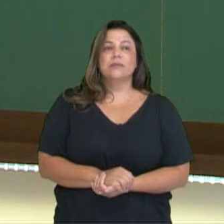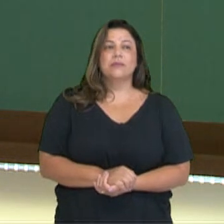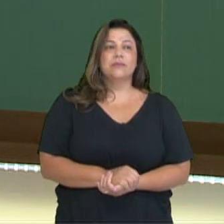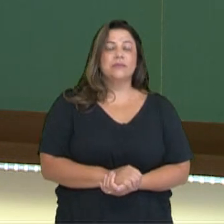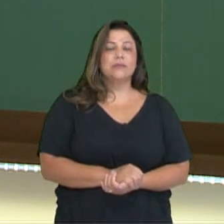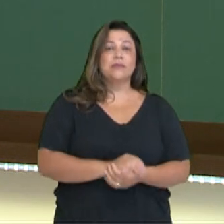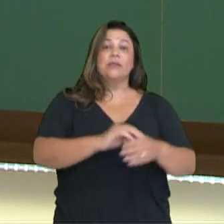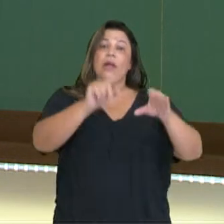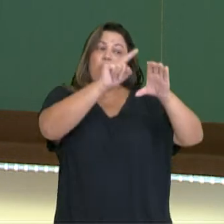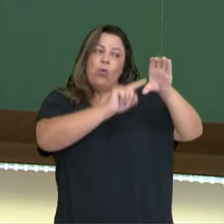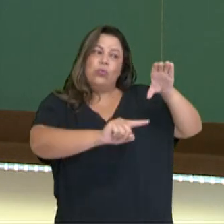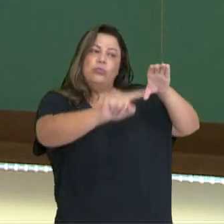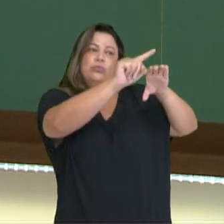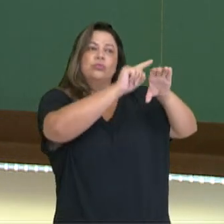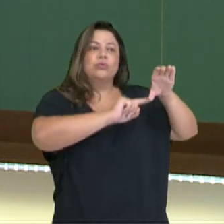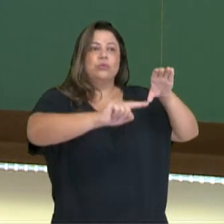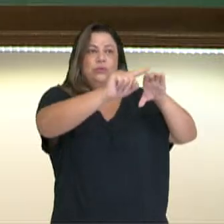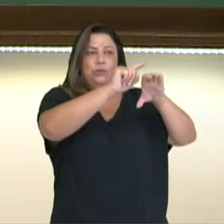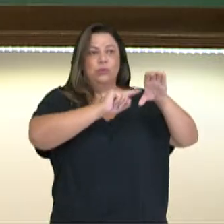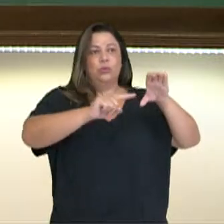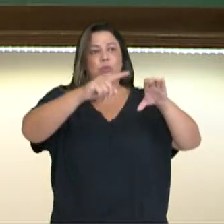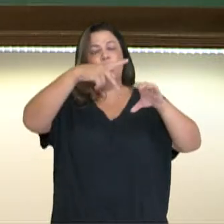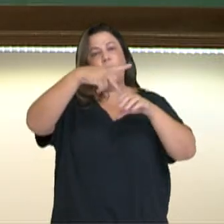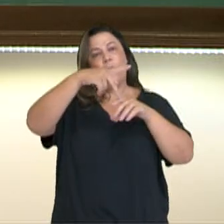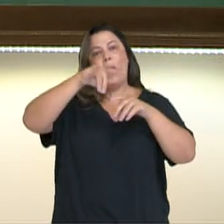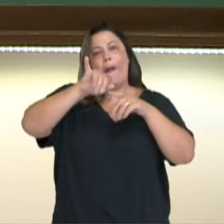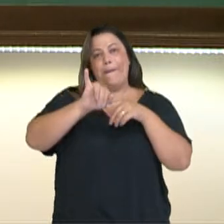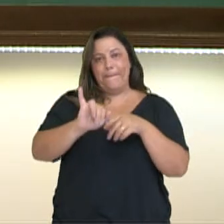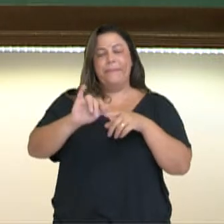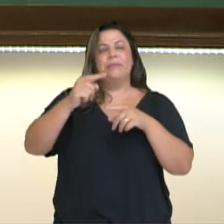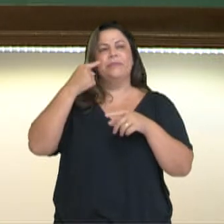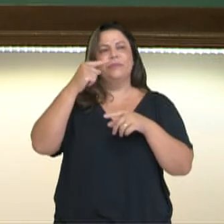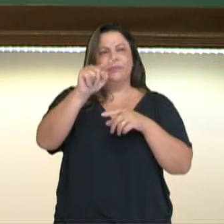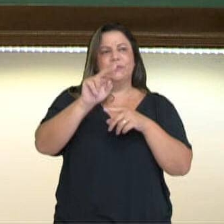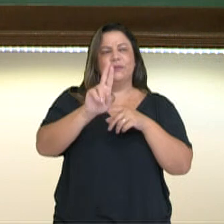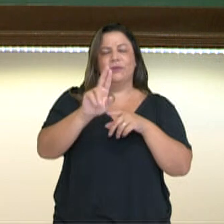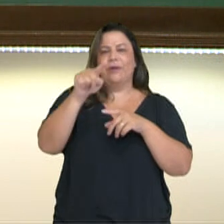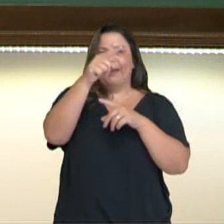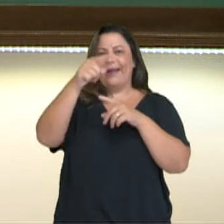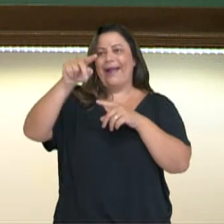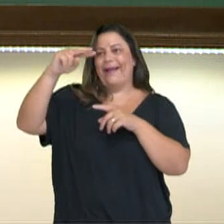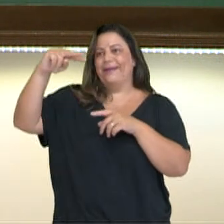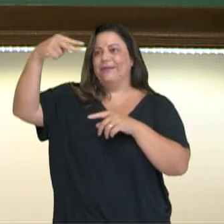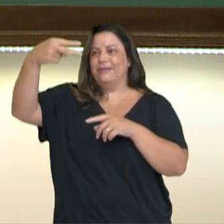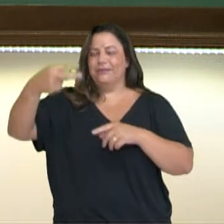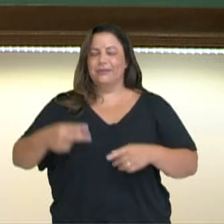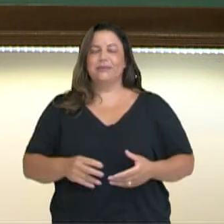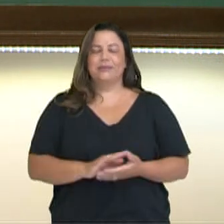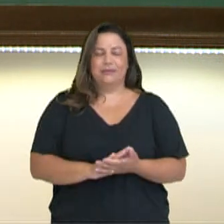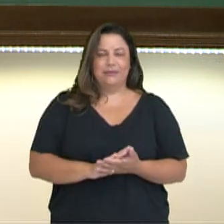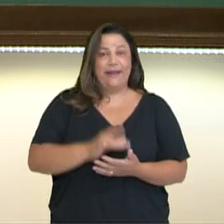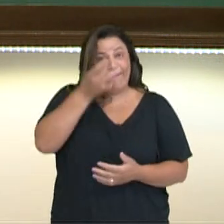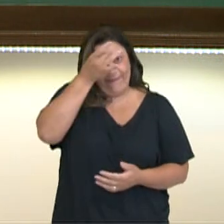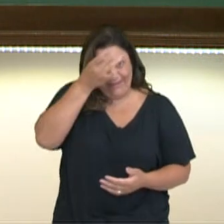O círculo é a medida do π, 3,14 aproximadamente, vezes o raio ao quadrado.